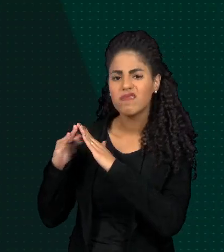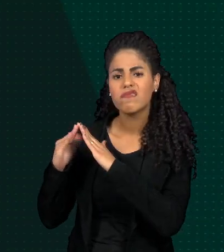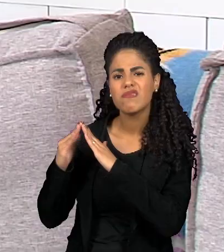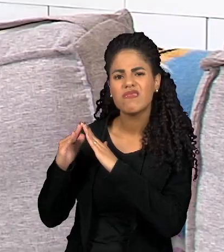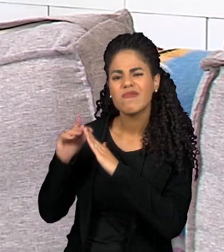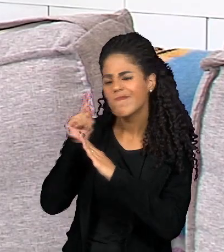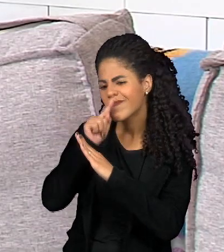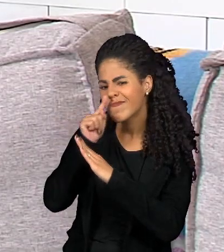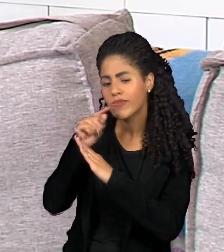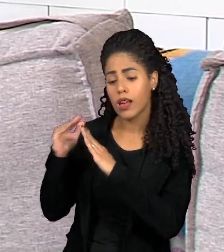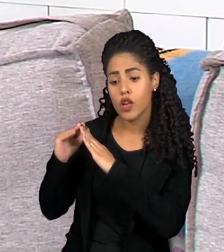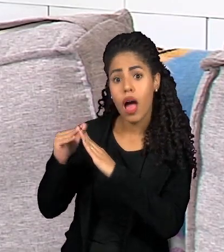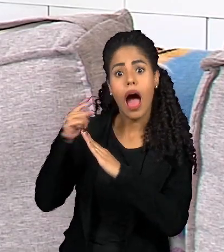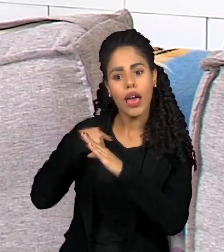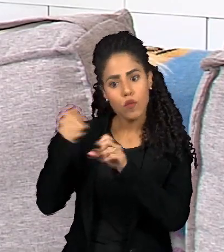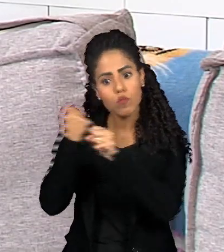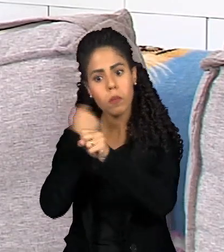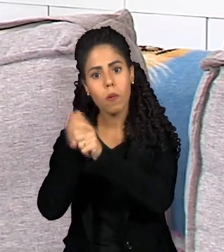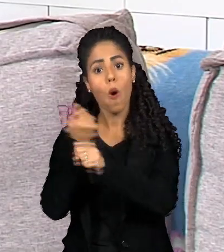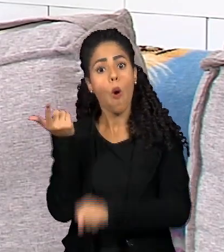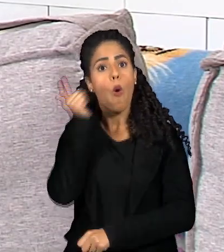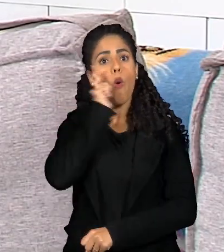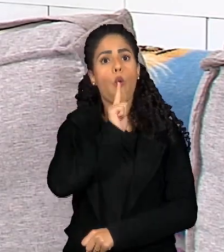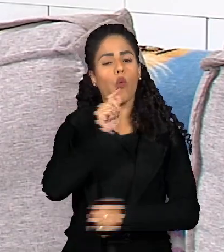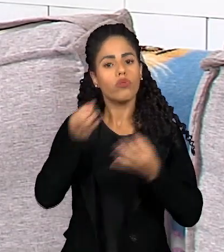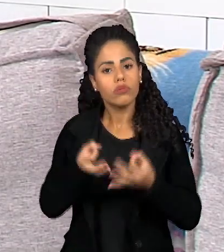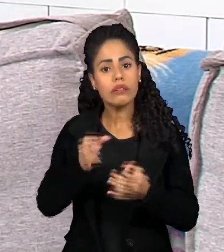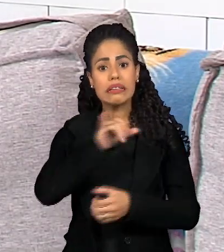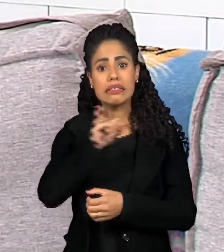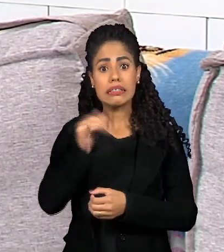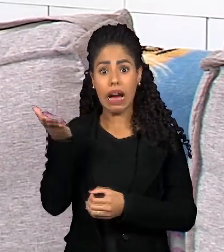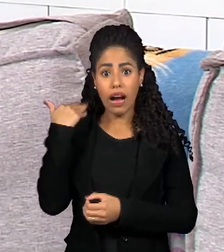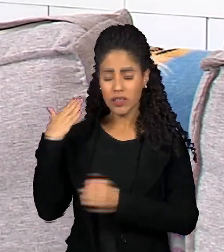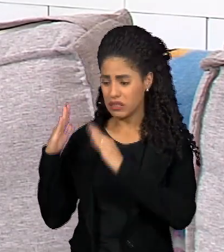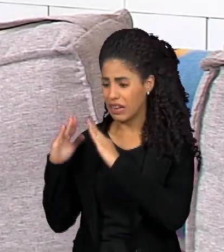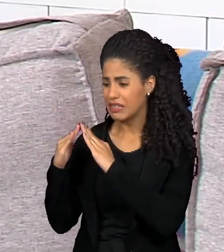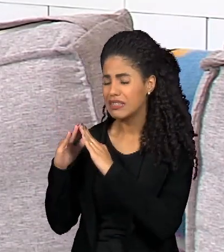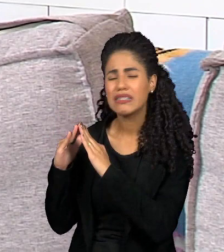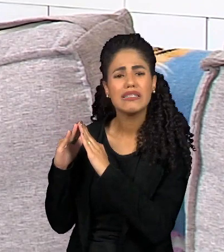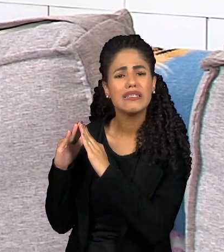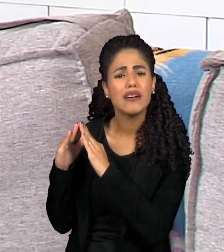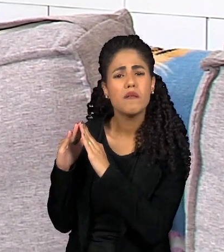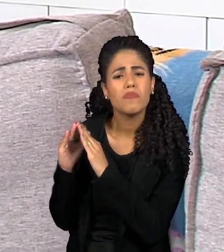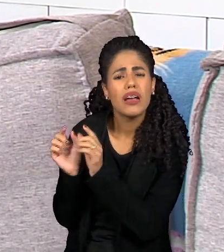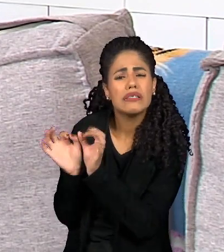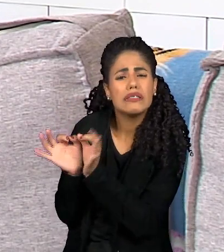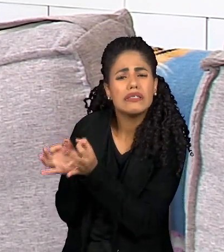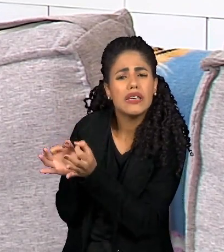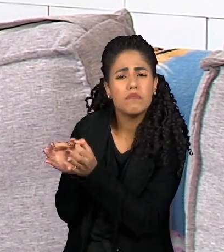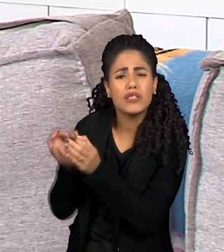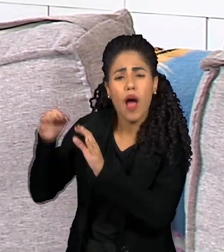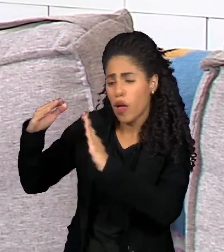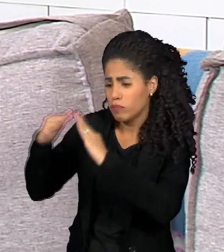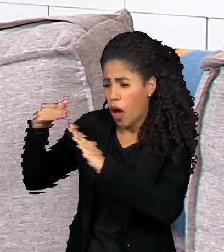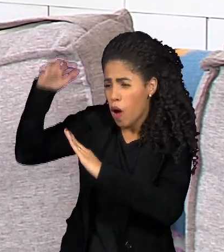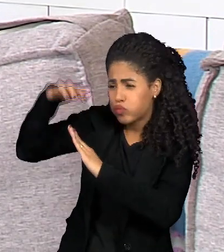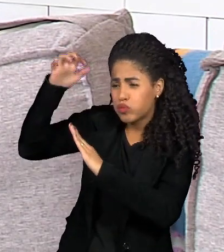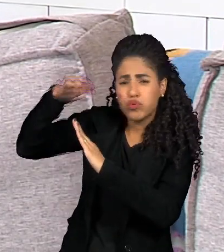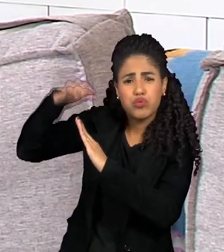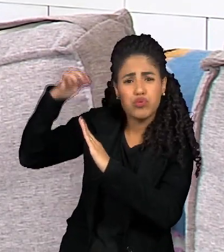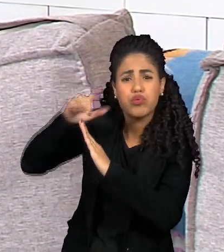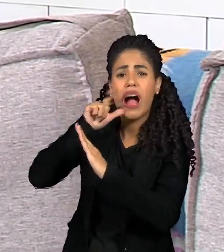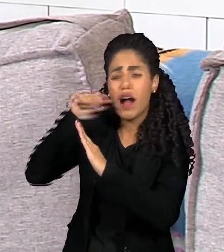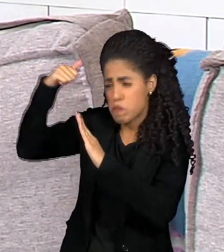estar na rua. Só que um tempo assim, se eu visse que ia chover, eu ficava com muito medo. Porque era chover e ia entrar água por